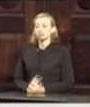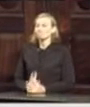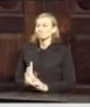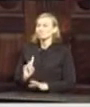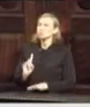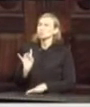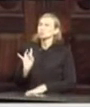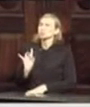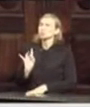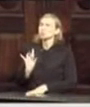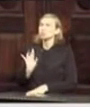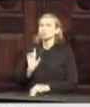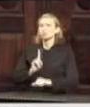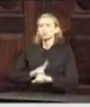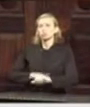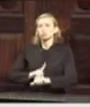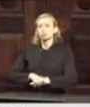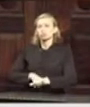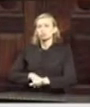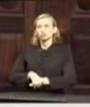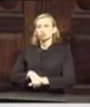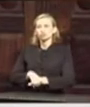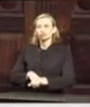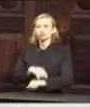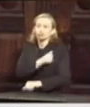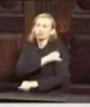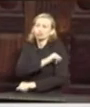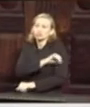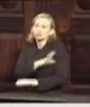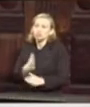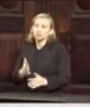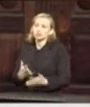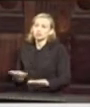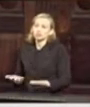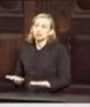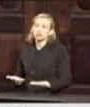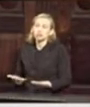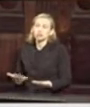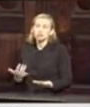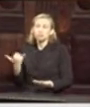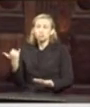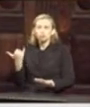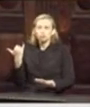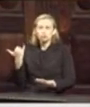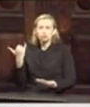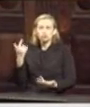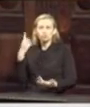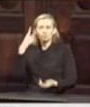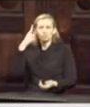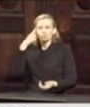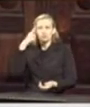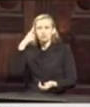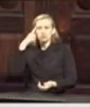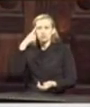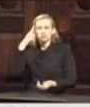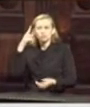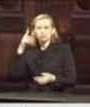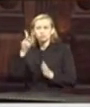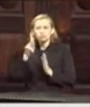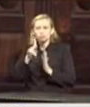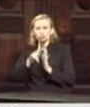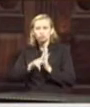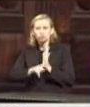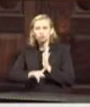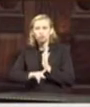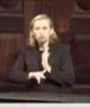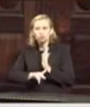só nesse momento no Estado do Rio de Janeiro. Ele é um debate importante para nós pensarmos o projeto de Estado